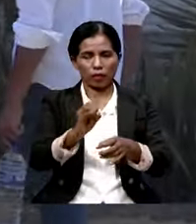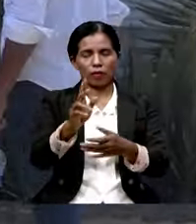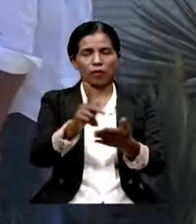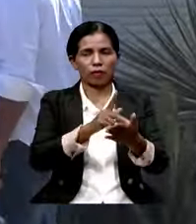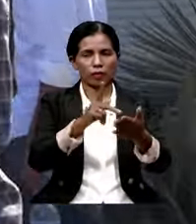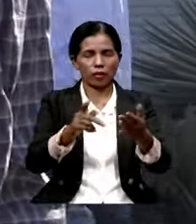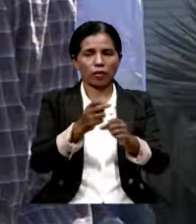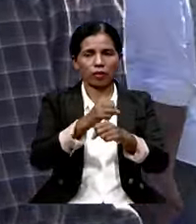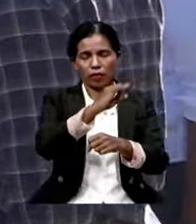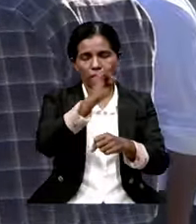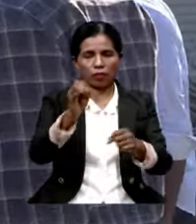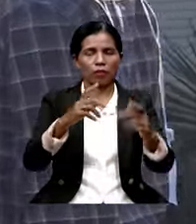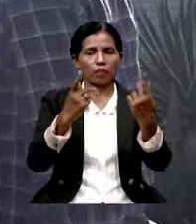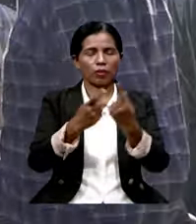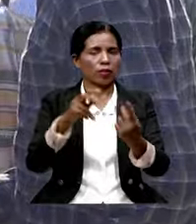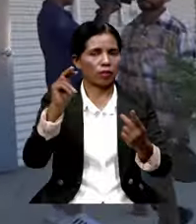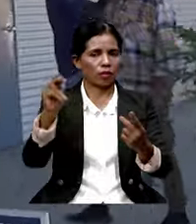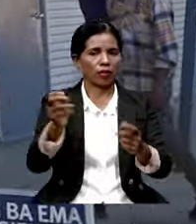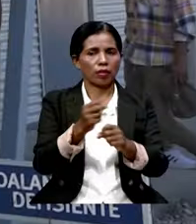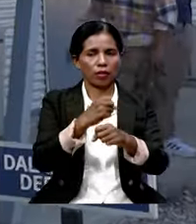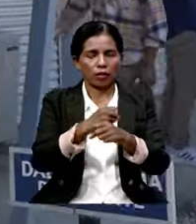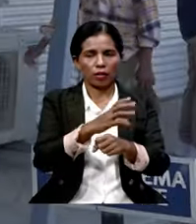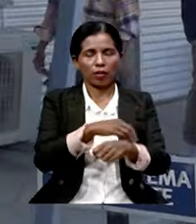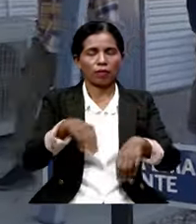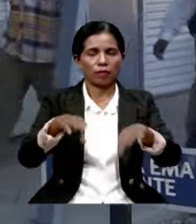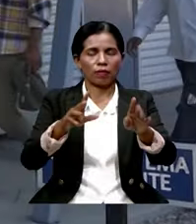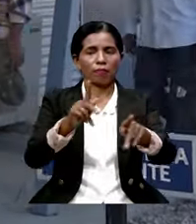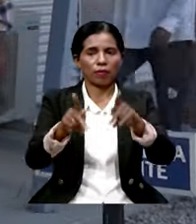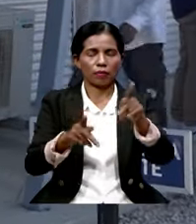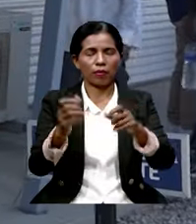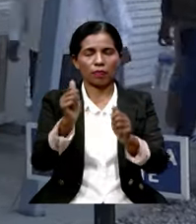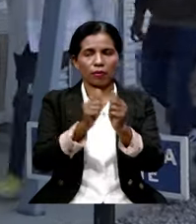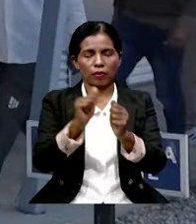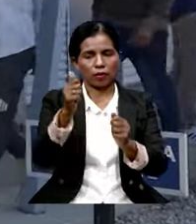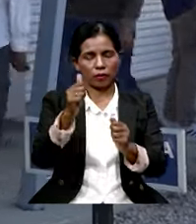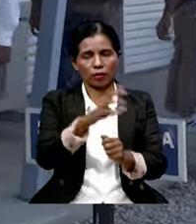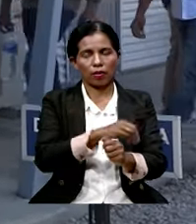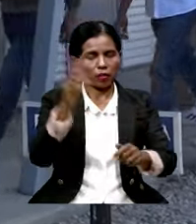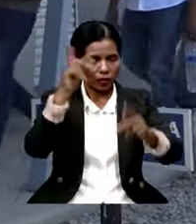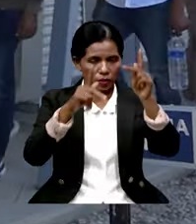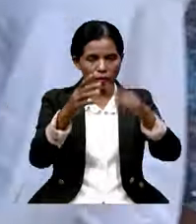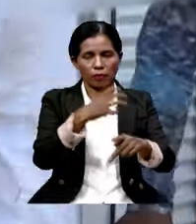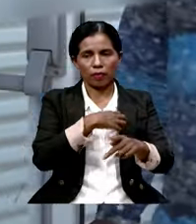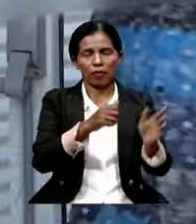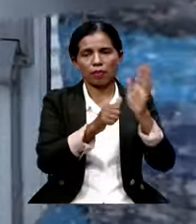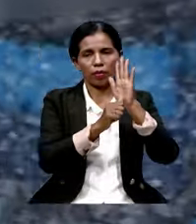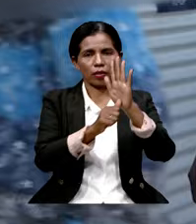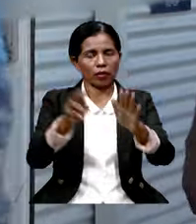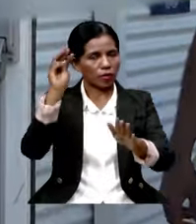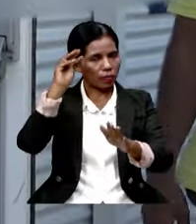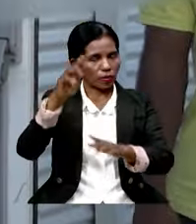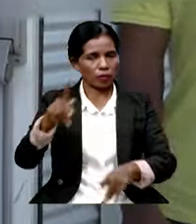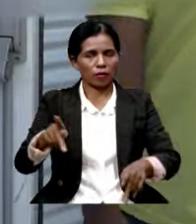uma identificação da Companhia Nain, e halo tráfico humano para cidadão estrangeiro na Nainsa Nulu. No caso, a Polícia apresenta o novo Ministério